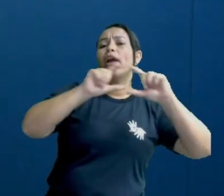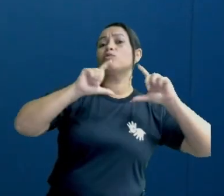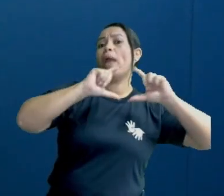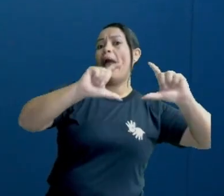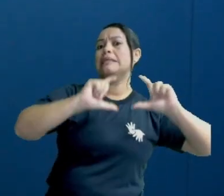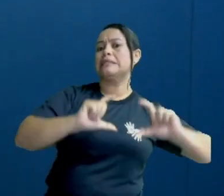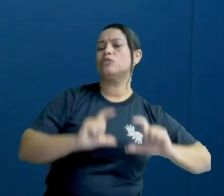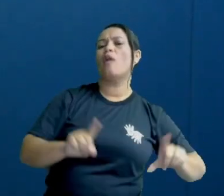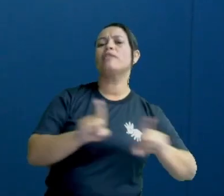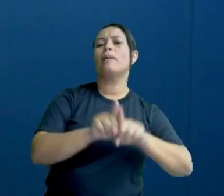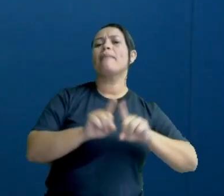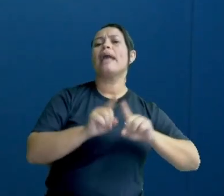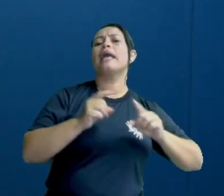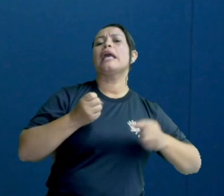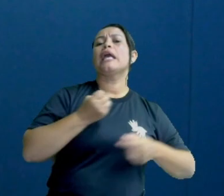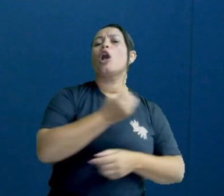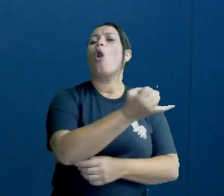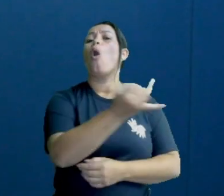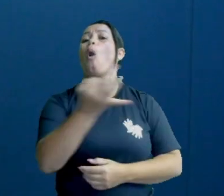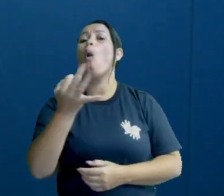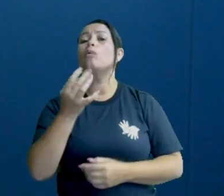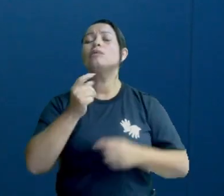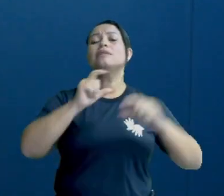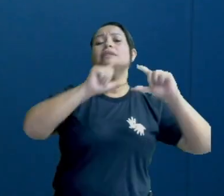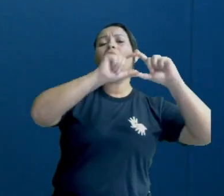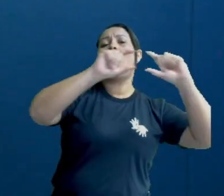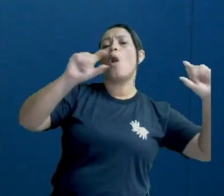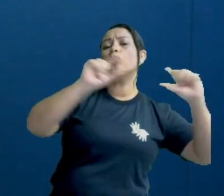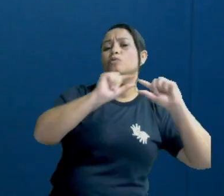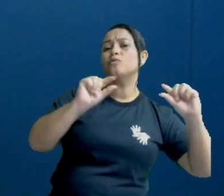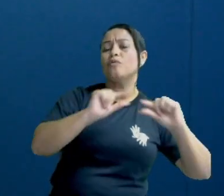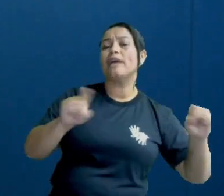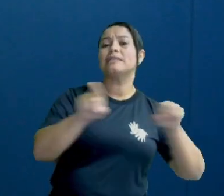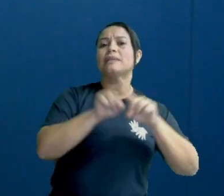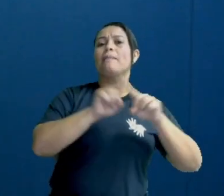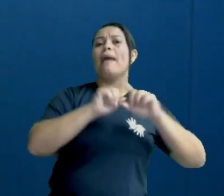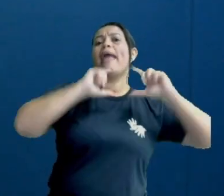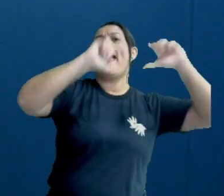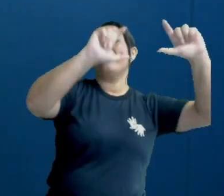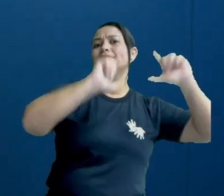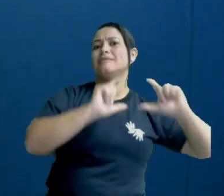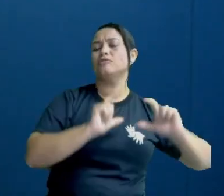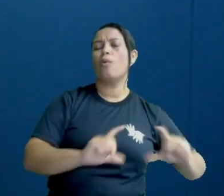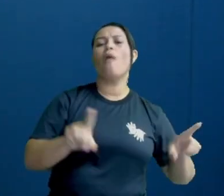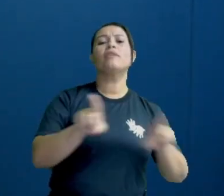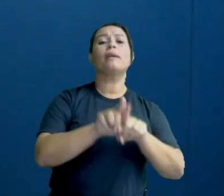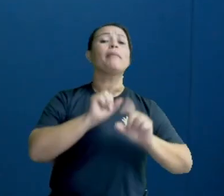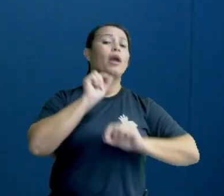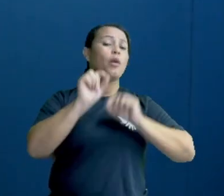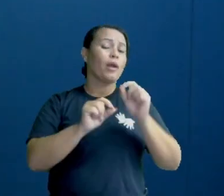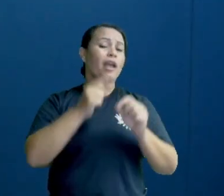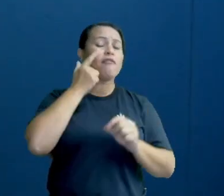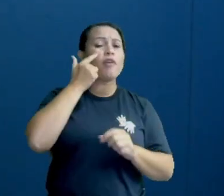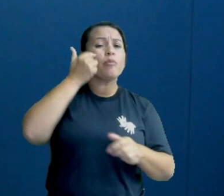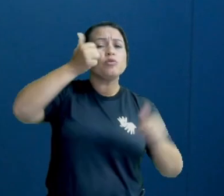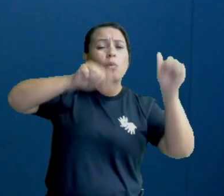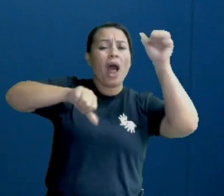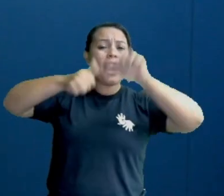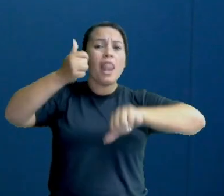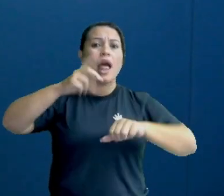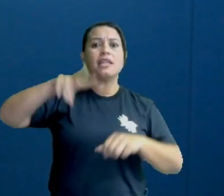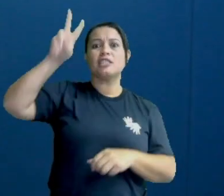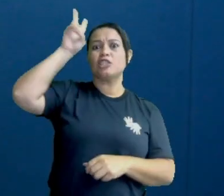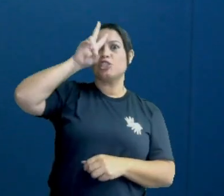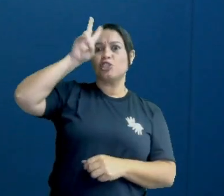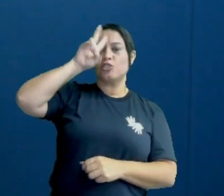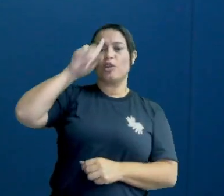e fazer a contagem desses versos e dessas estrofes, além da gente fazer uma análise histórica